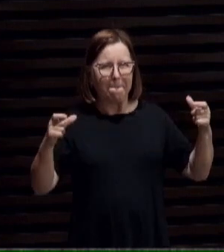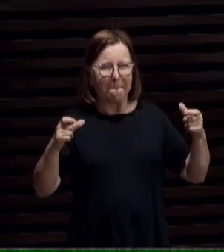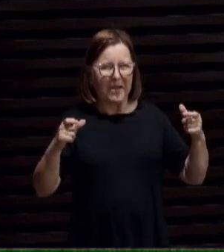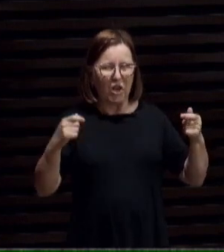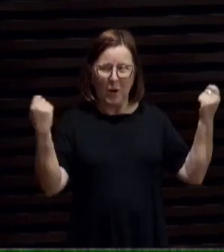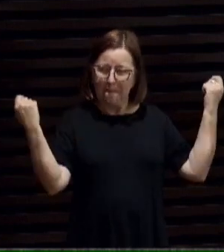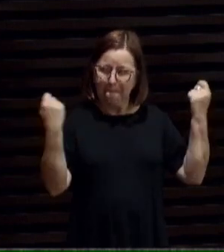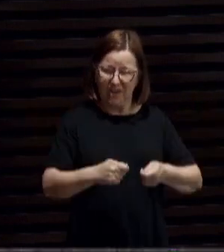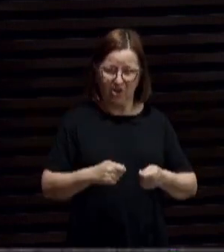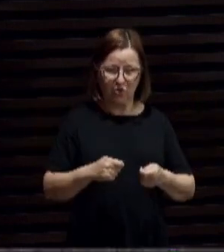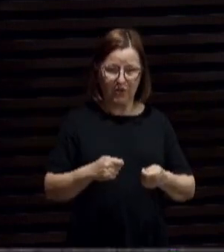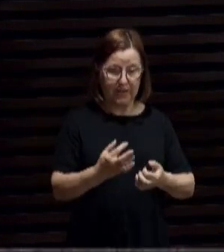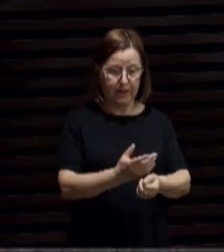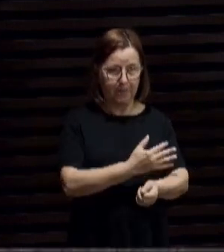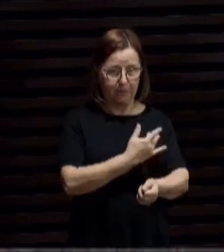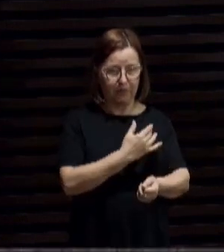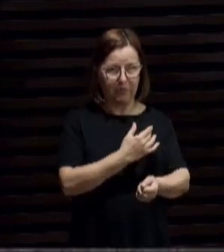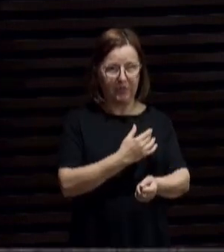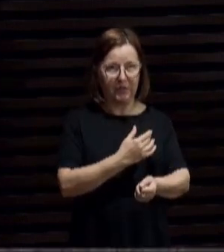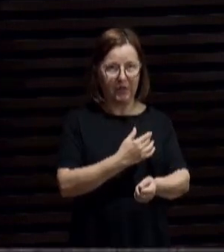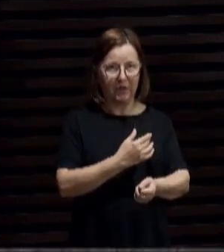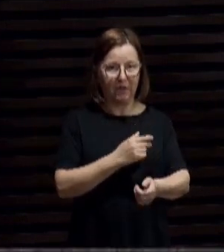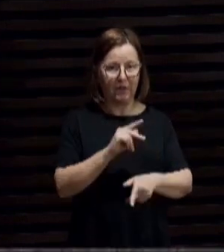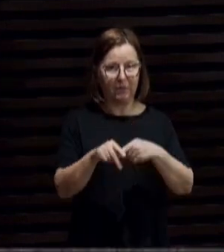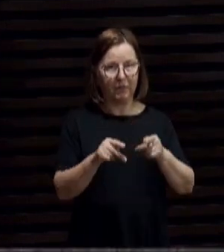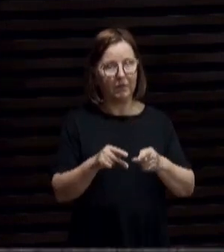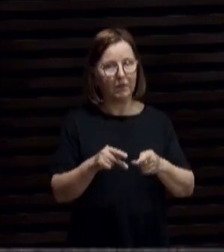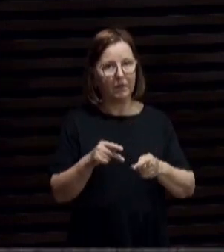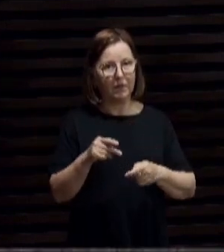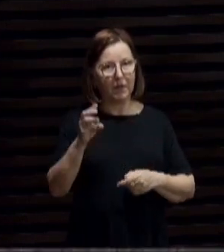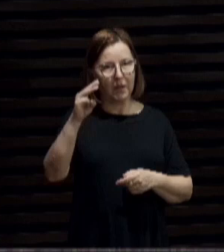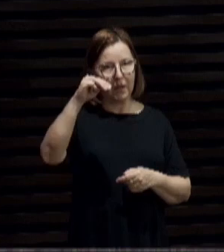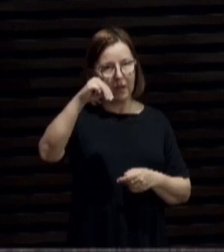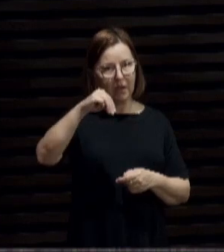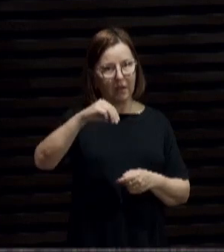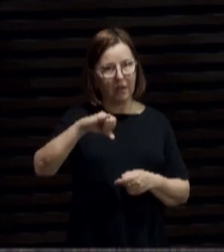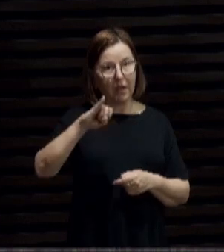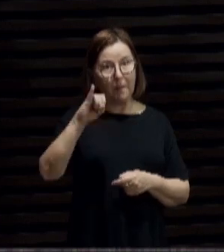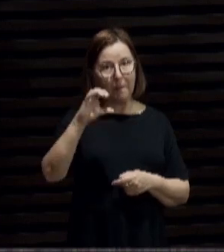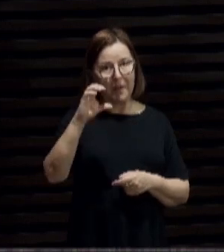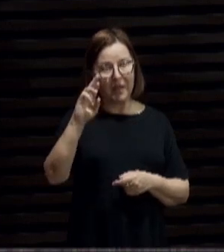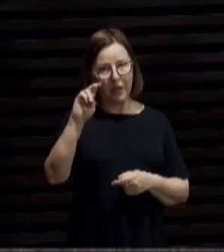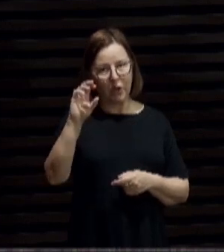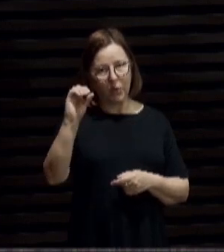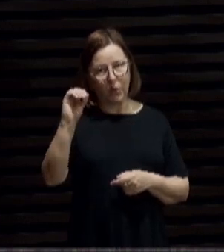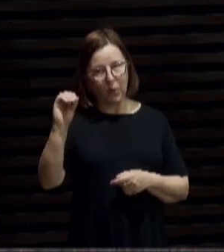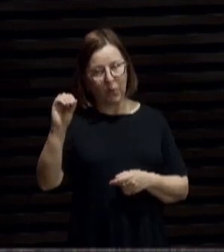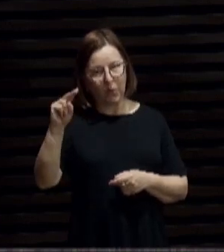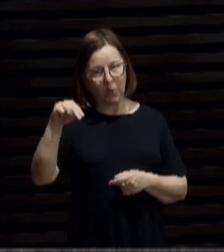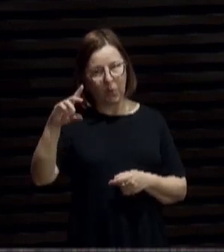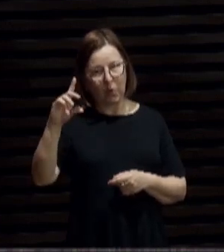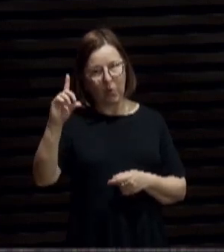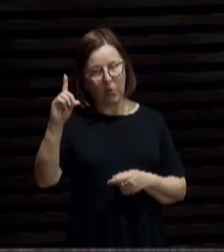da humanidade foi o micro-ondas. E eu vou ver o que ela quer dizer com isso. E ela